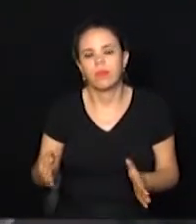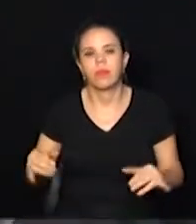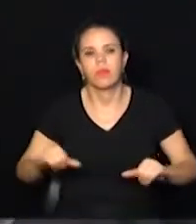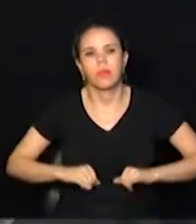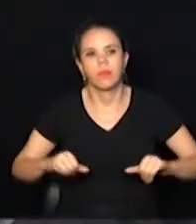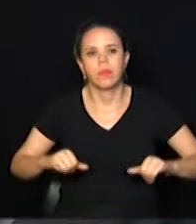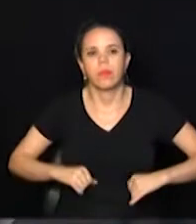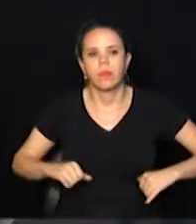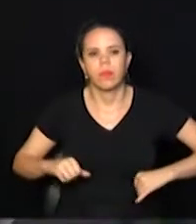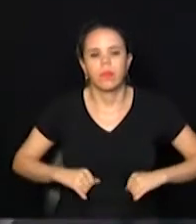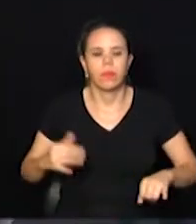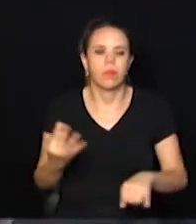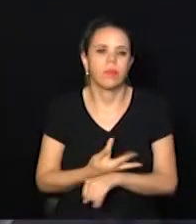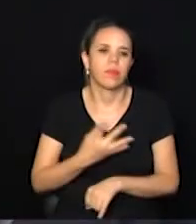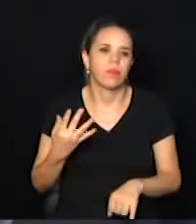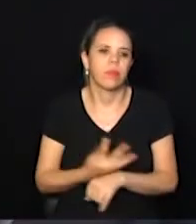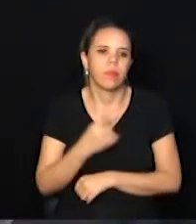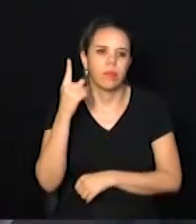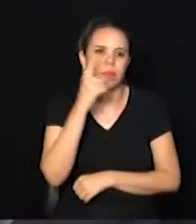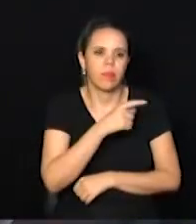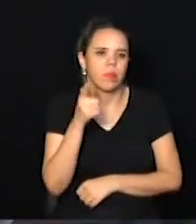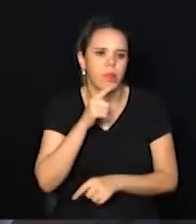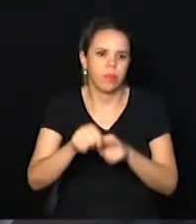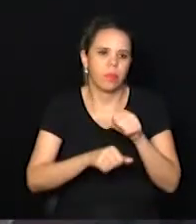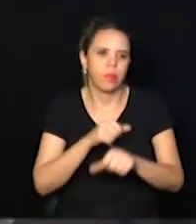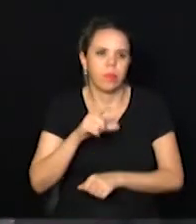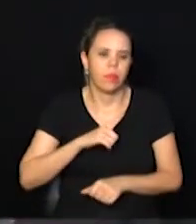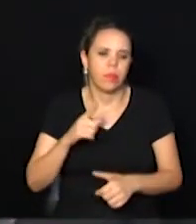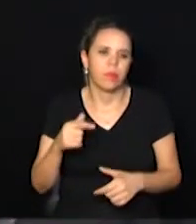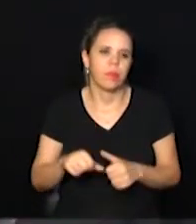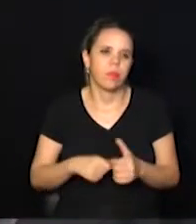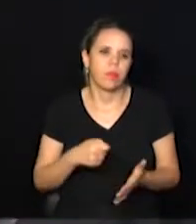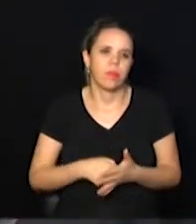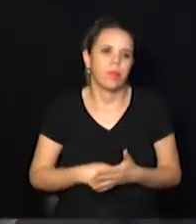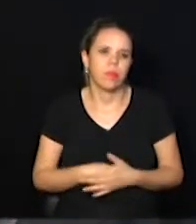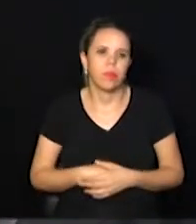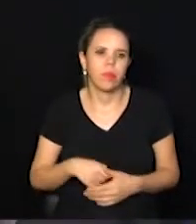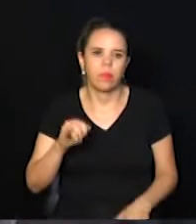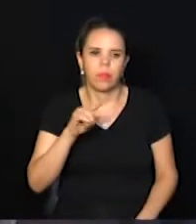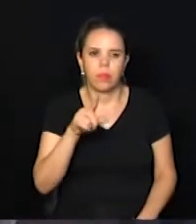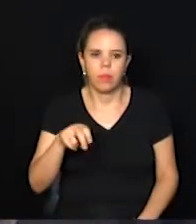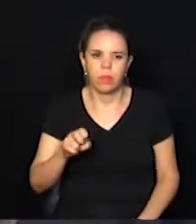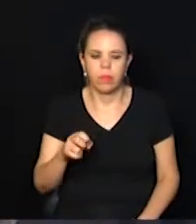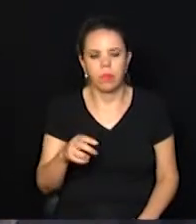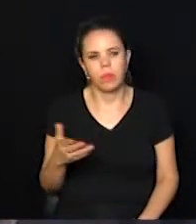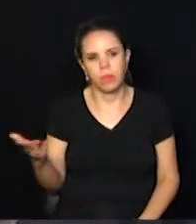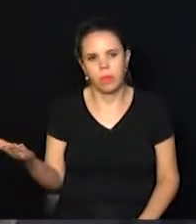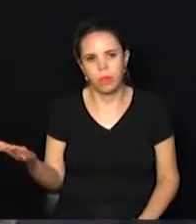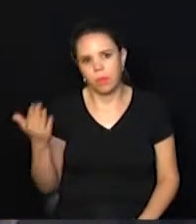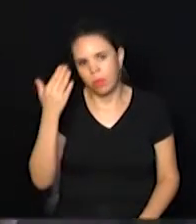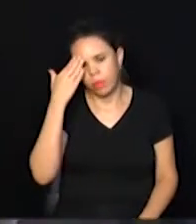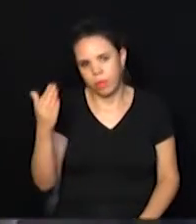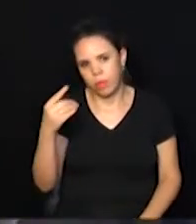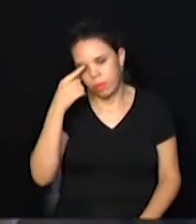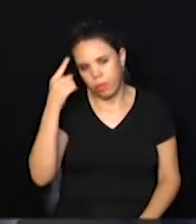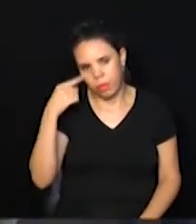de muito luto, mas conseguiu transformar isso em luta, né? Isalene, é com você. Obrigada,